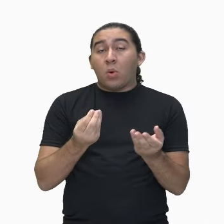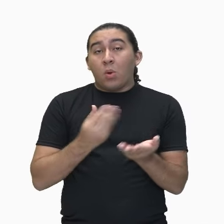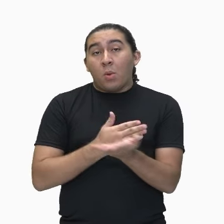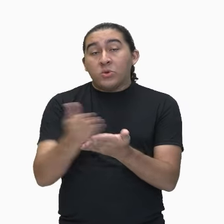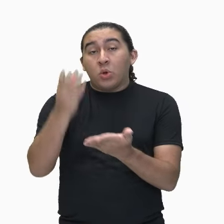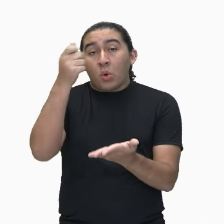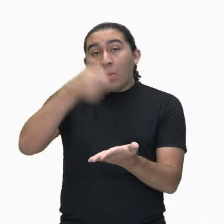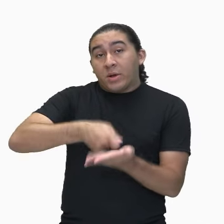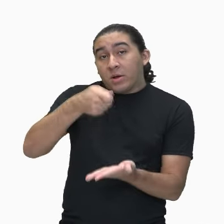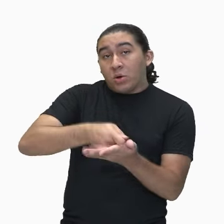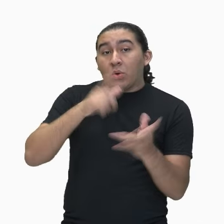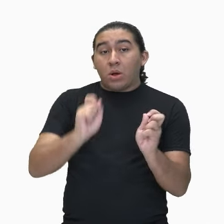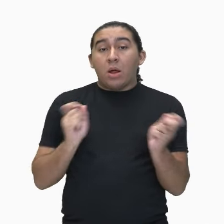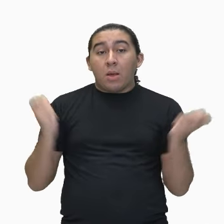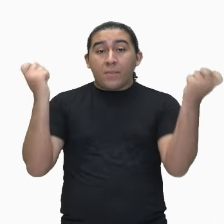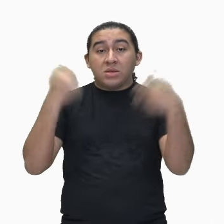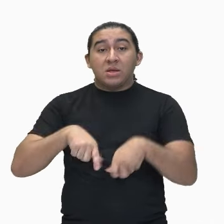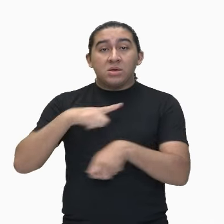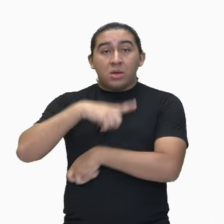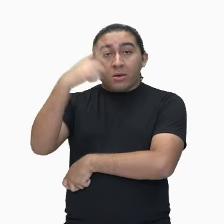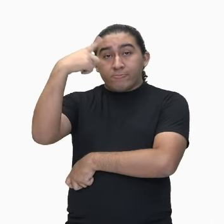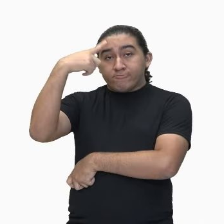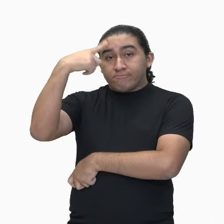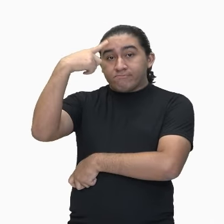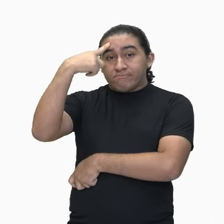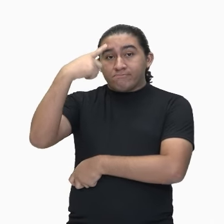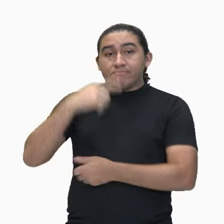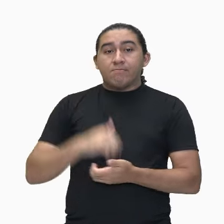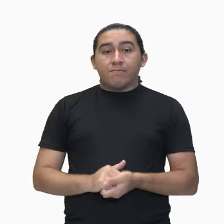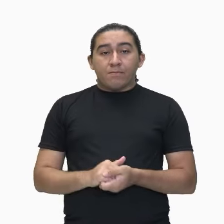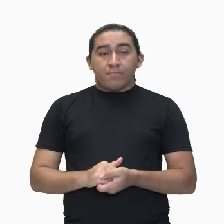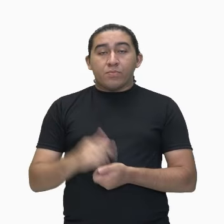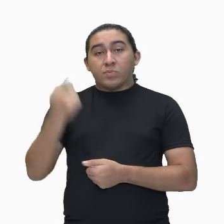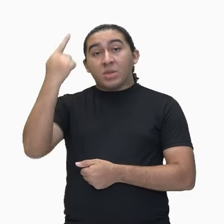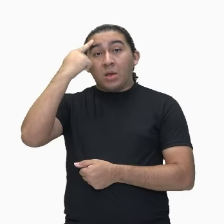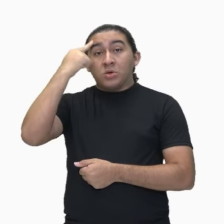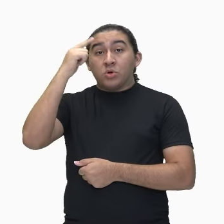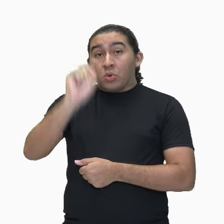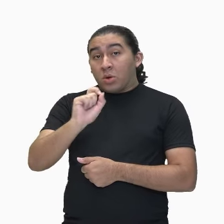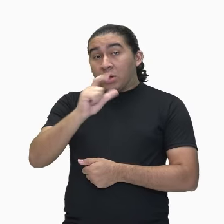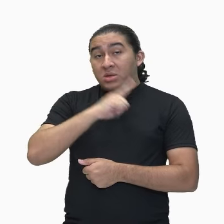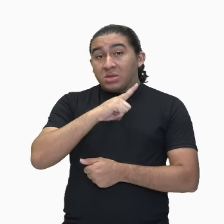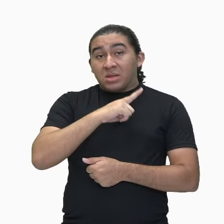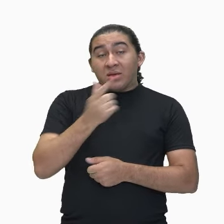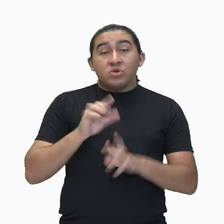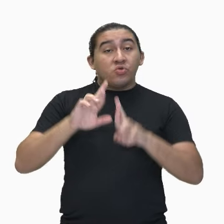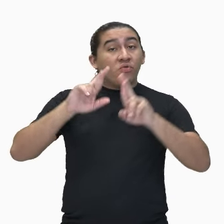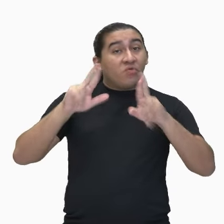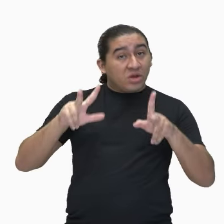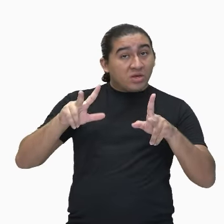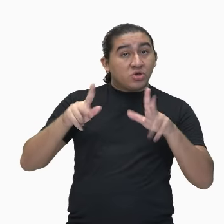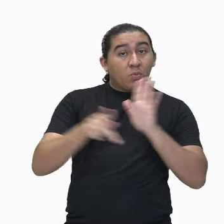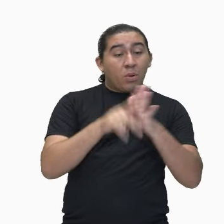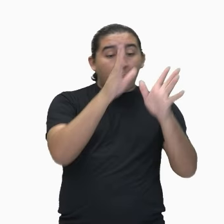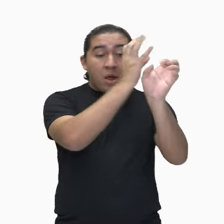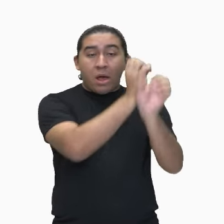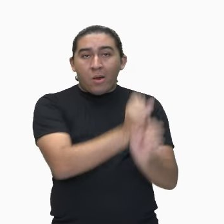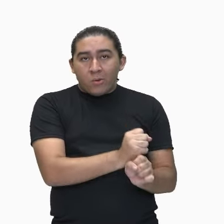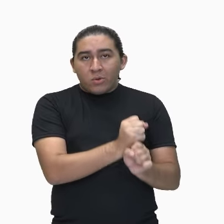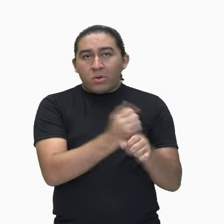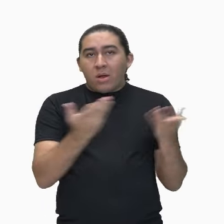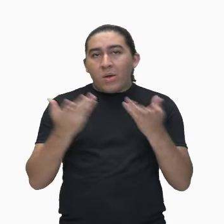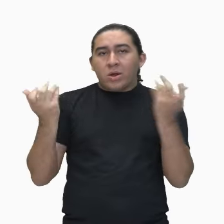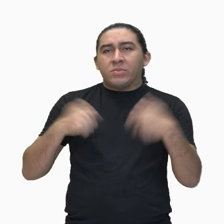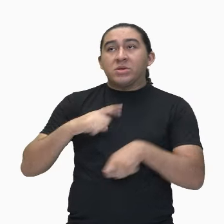A capacidade de raciocínio, um raciocínio abstrato no cálculo. Agora eu tenho